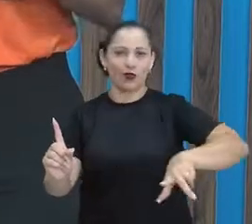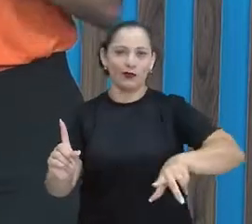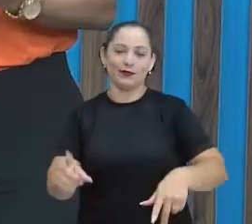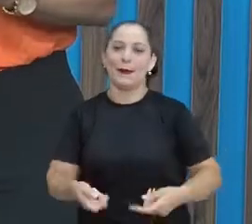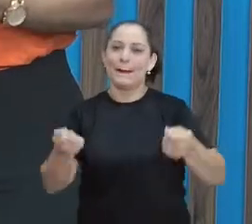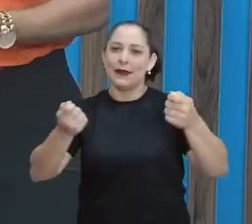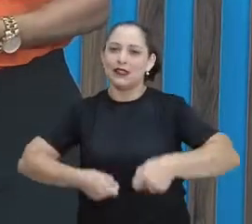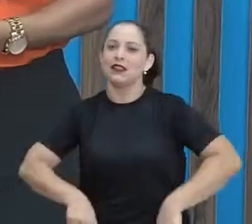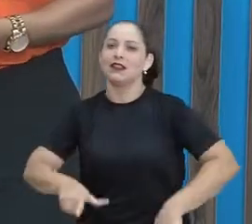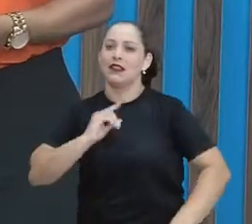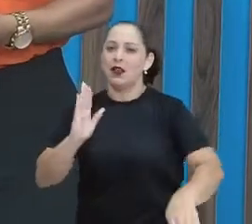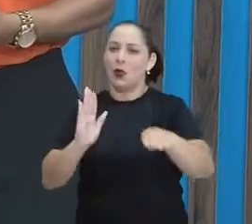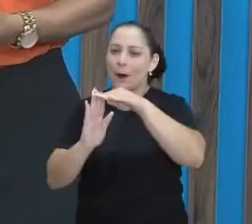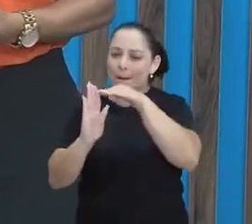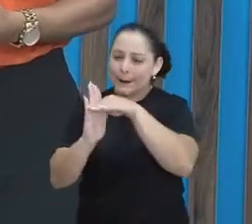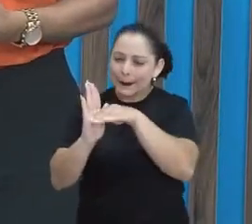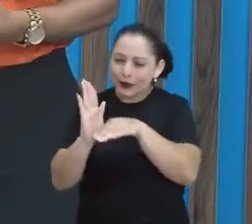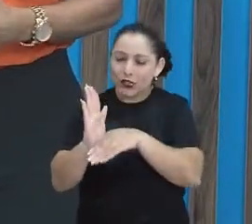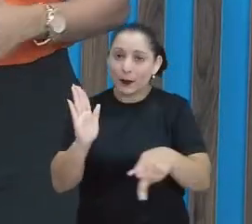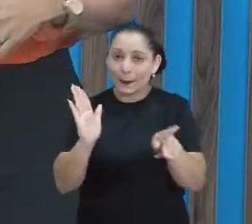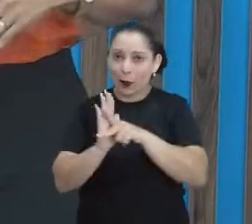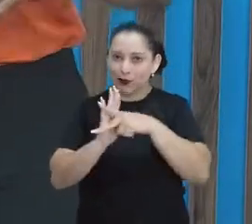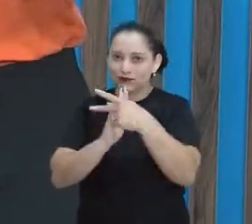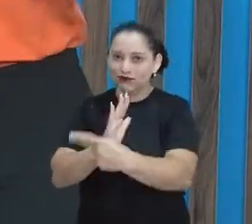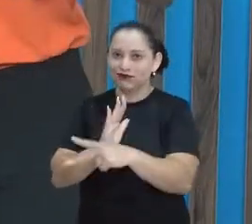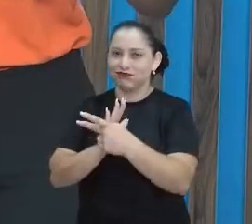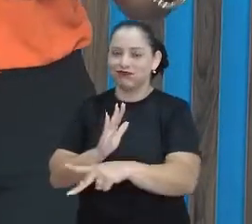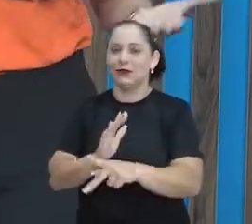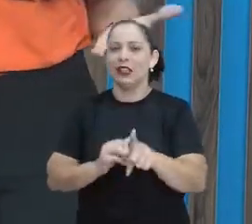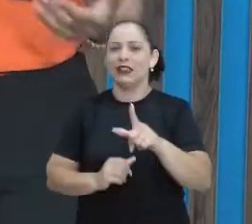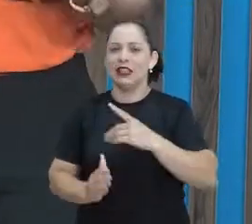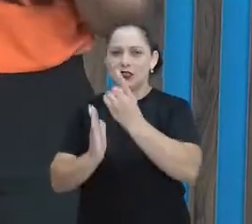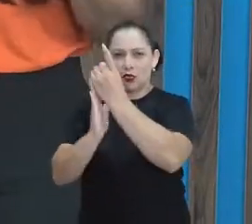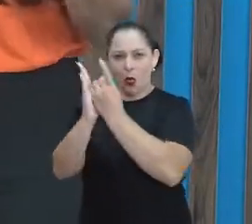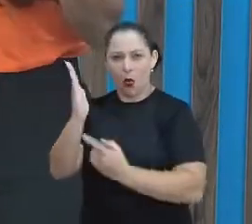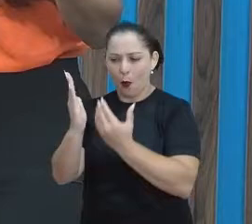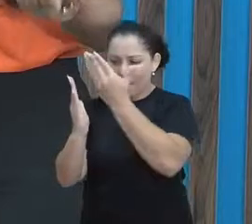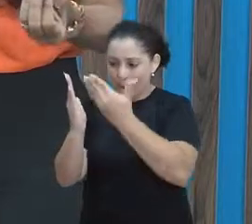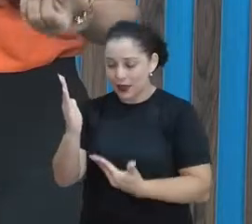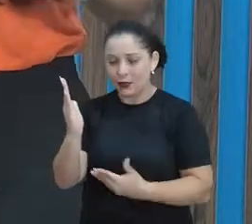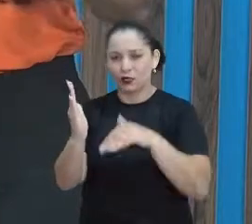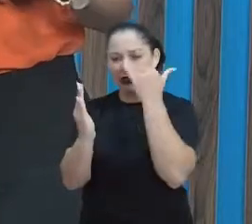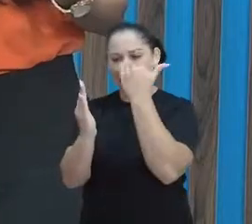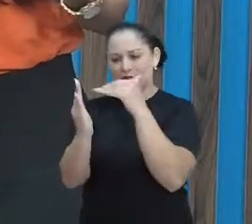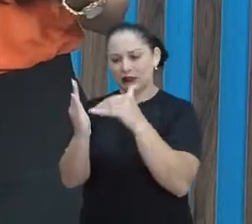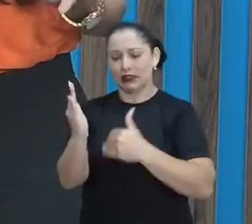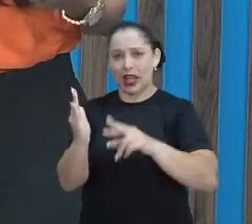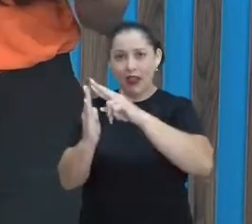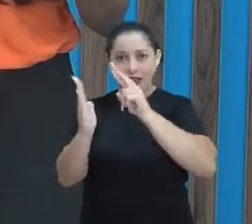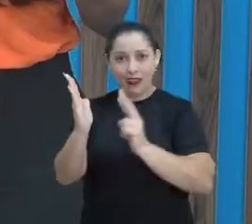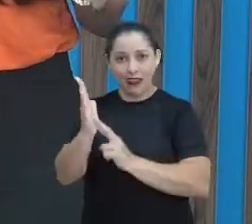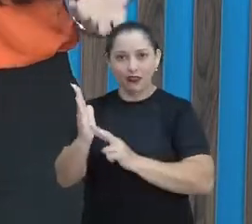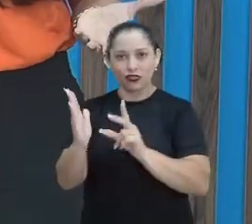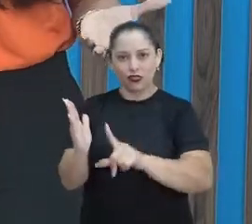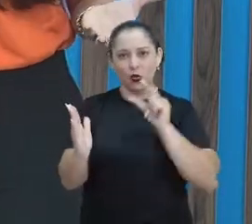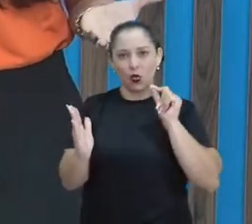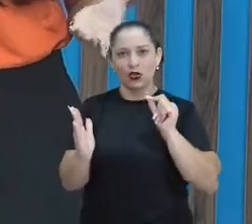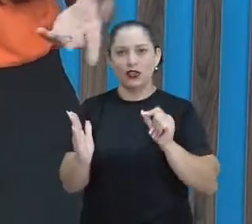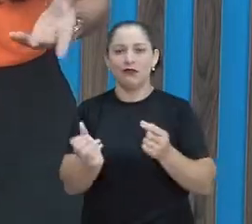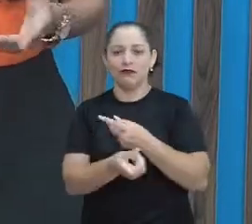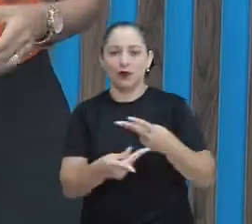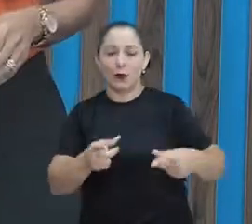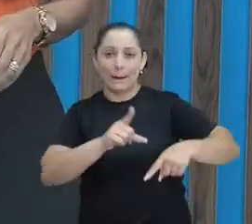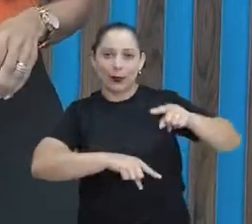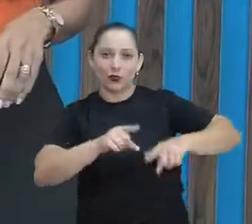plano educacional especializado, a gente precisa ter esse documento como nosso guia para que a gente escolha os materiais